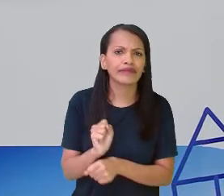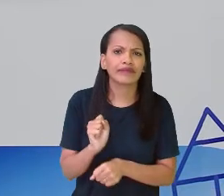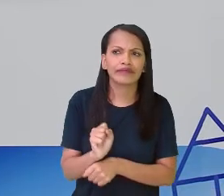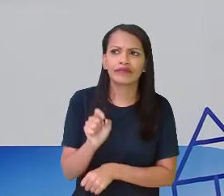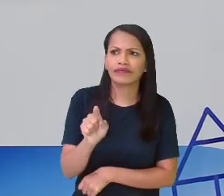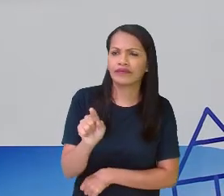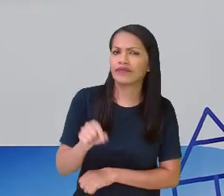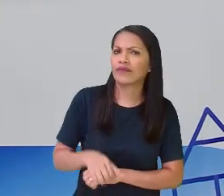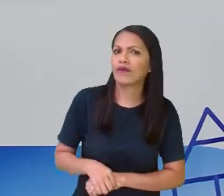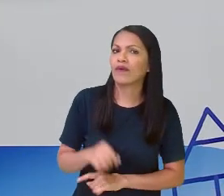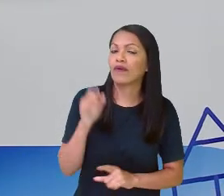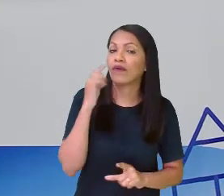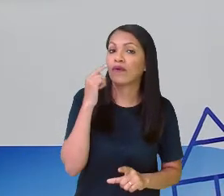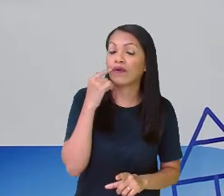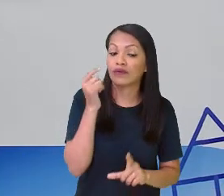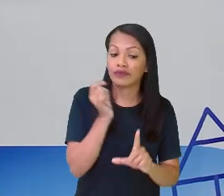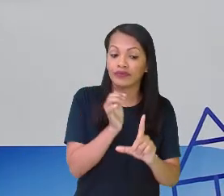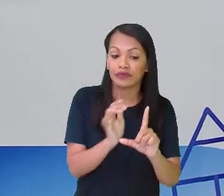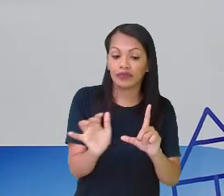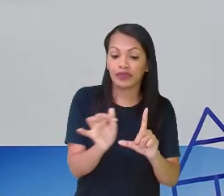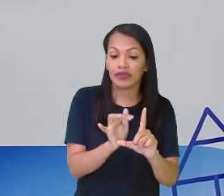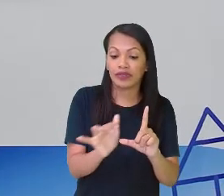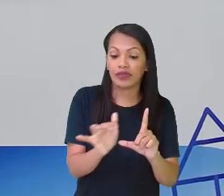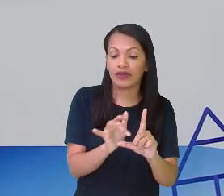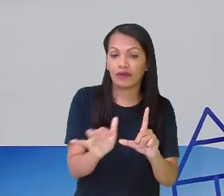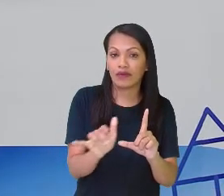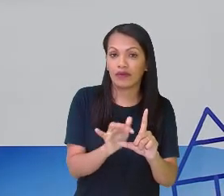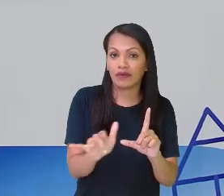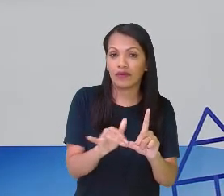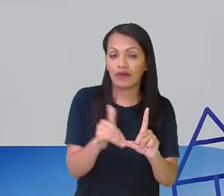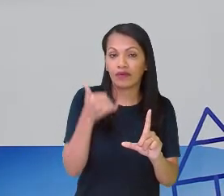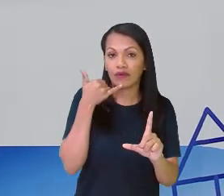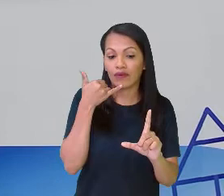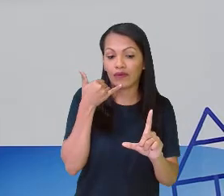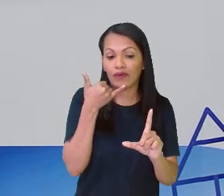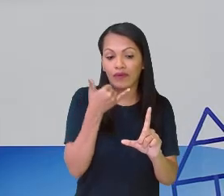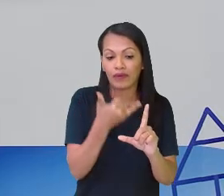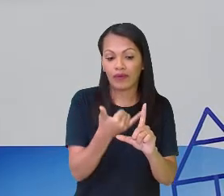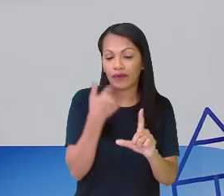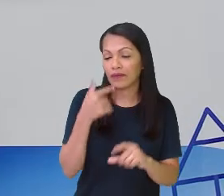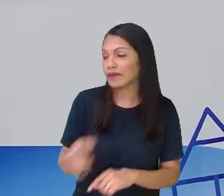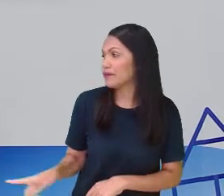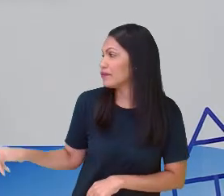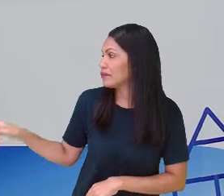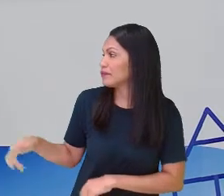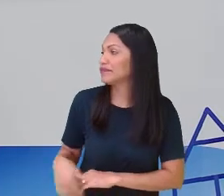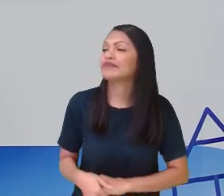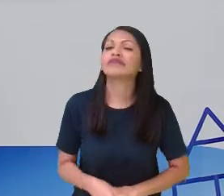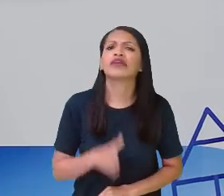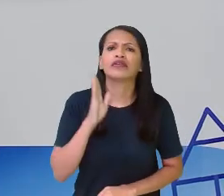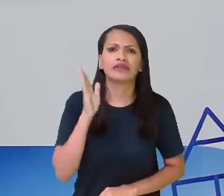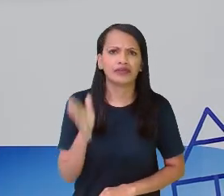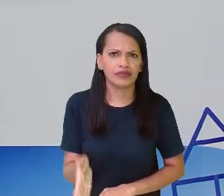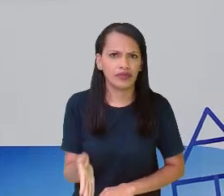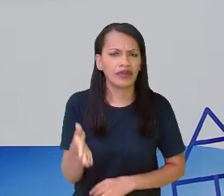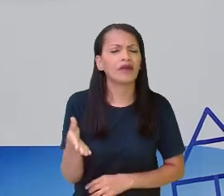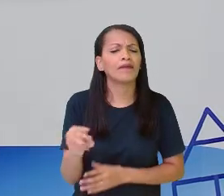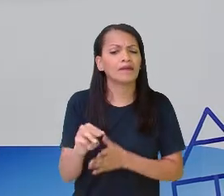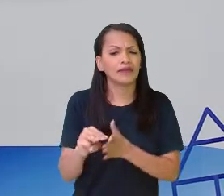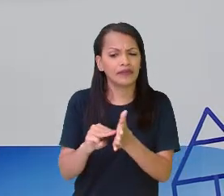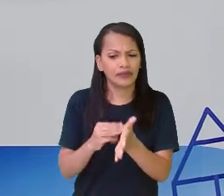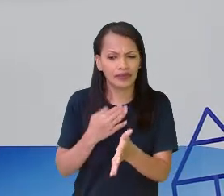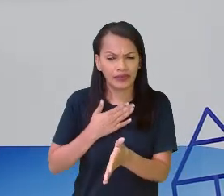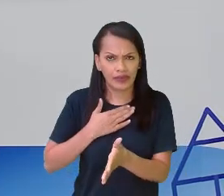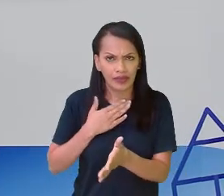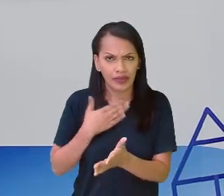Acessa o QR Code que vai aparecer na sua telinha. Já manda a tua mensagem para mim nas últimas aulas. Eu